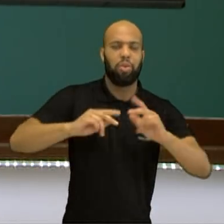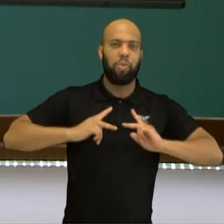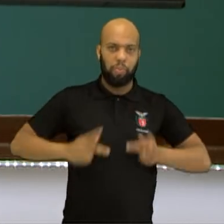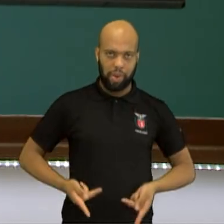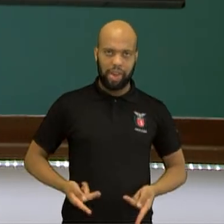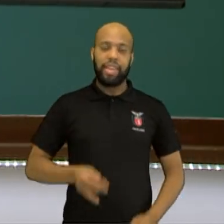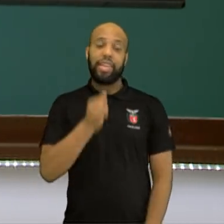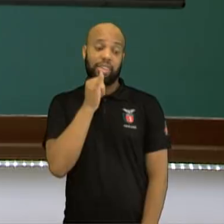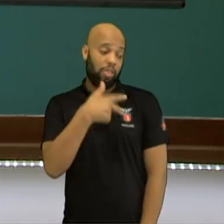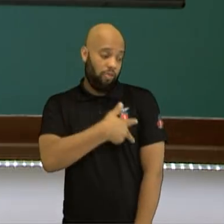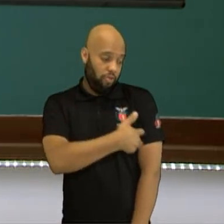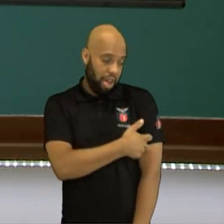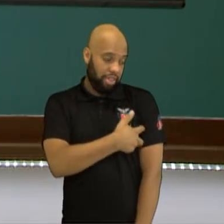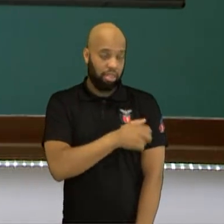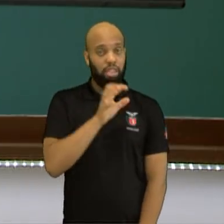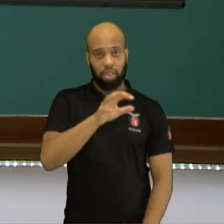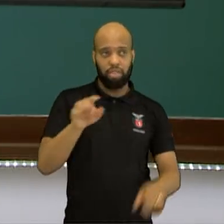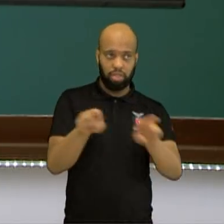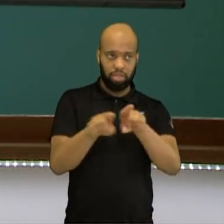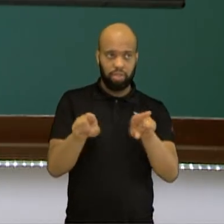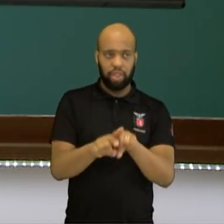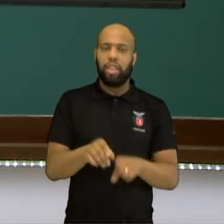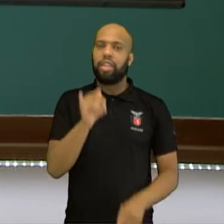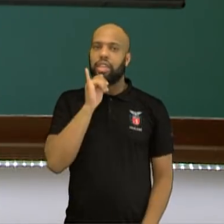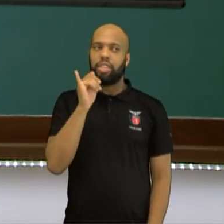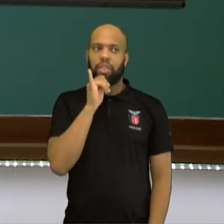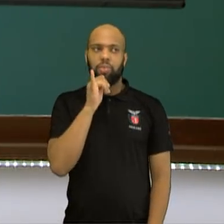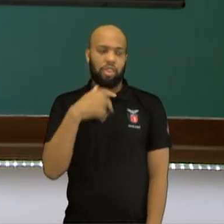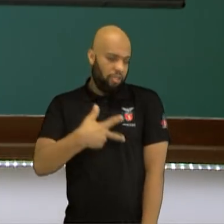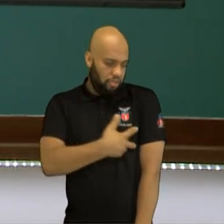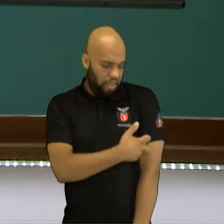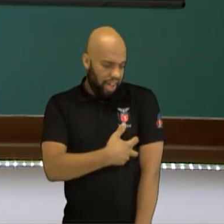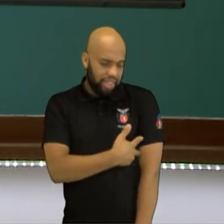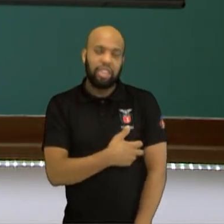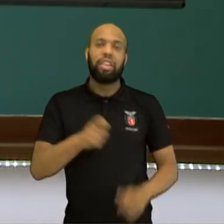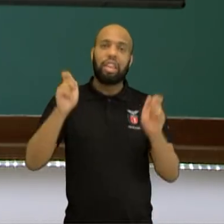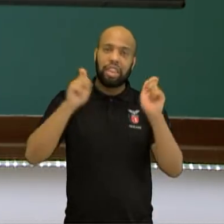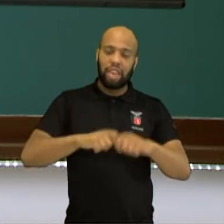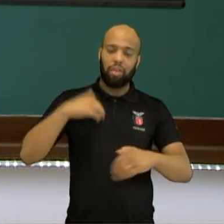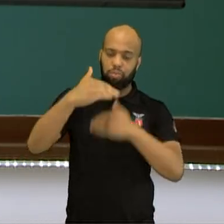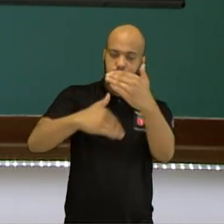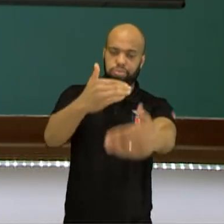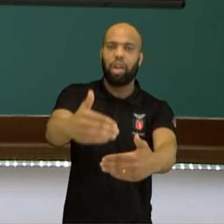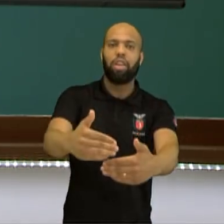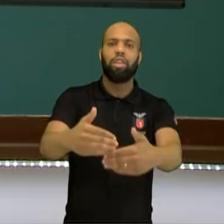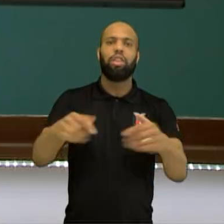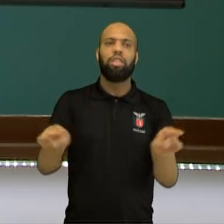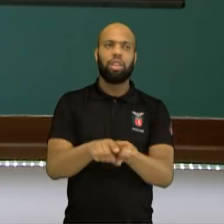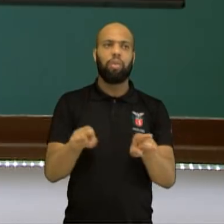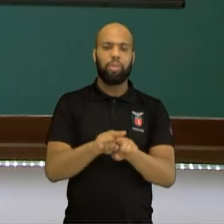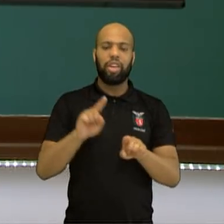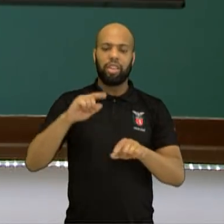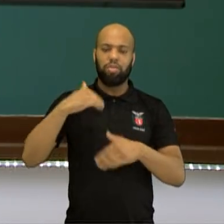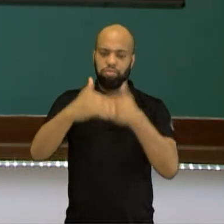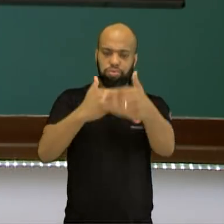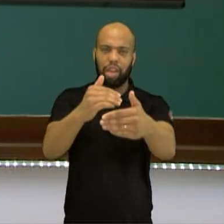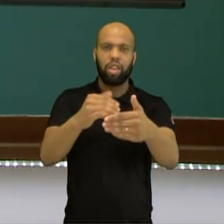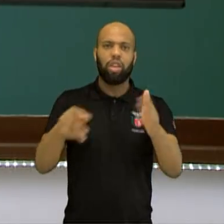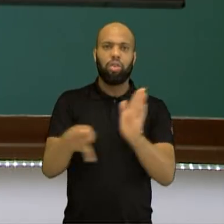As vacinas, por exemplo, né? As vacinas permitem justamente o nosso desenvolvimento, o desenvolvimento do gênero